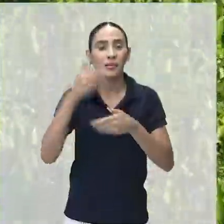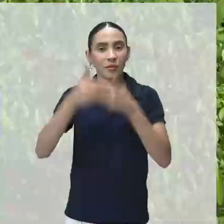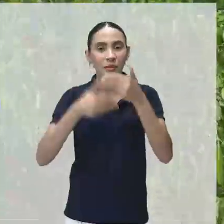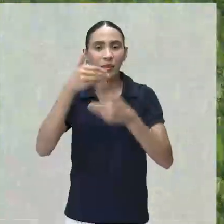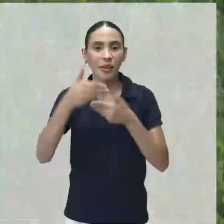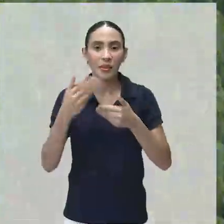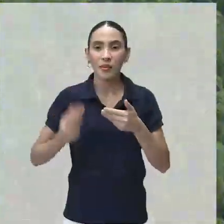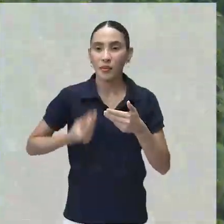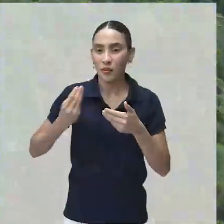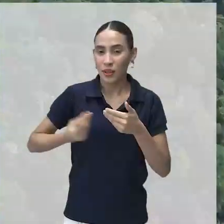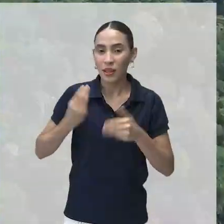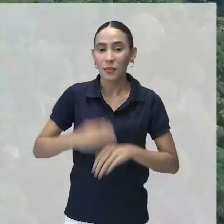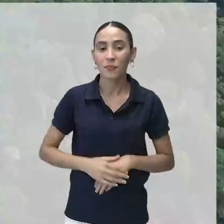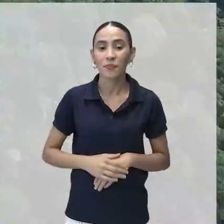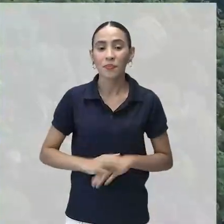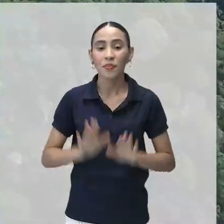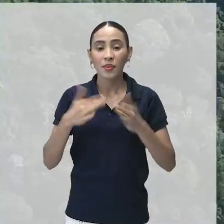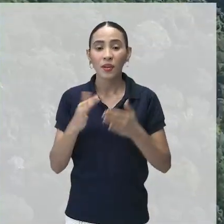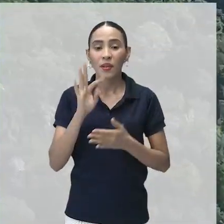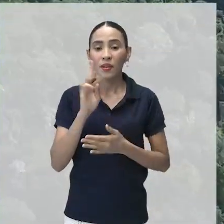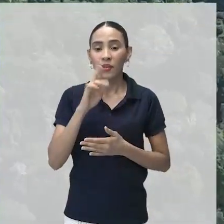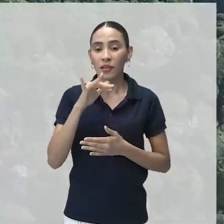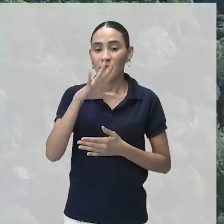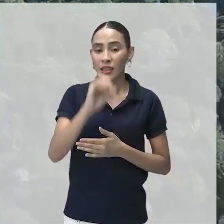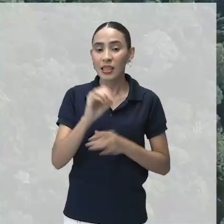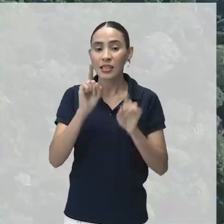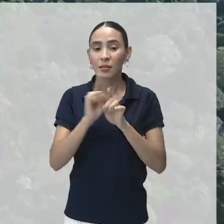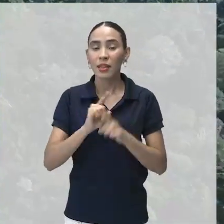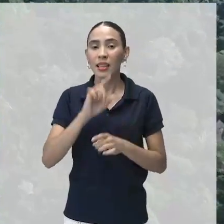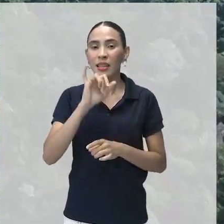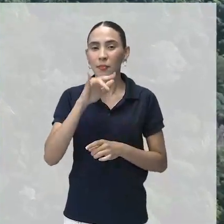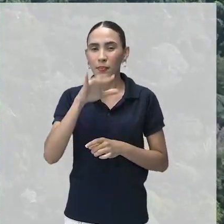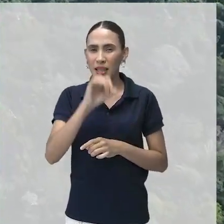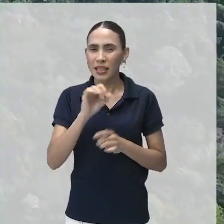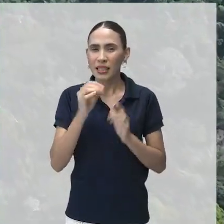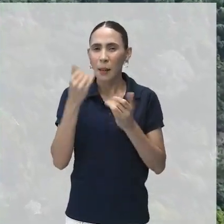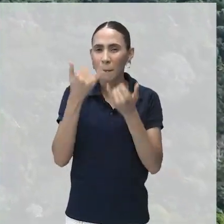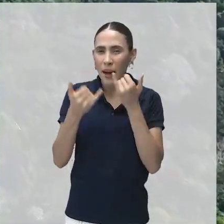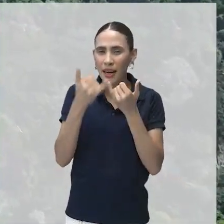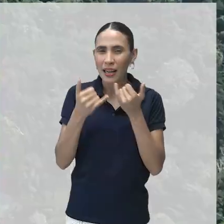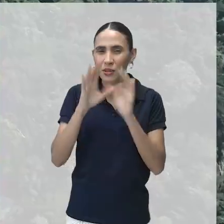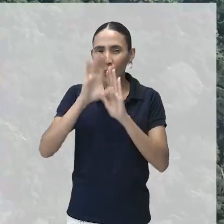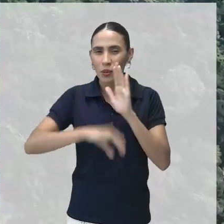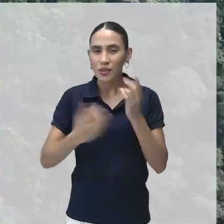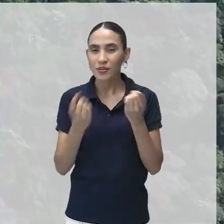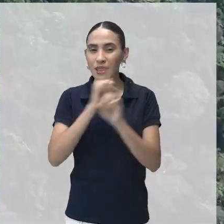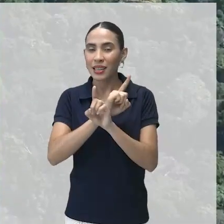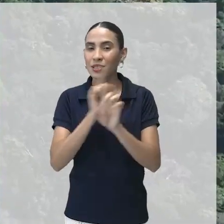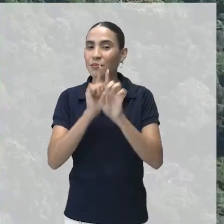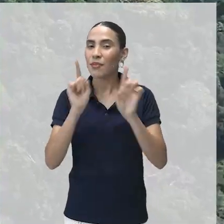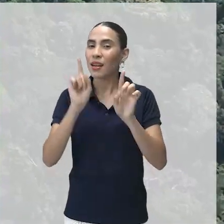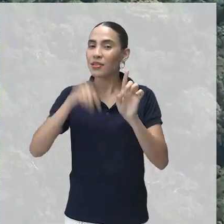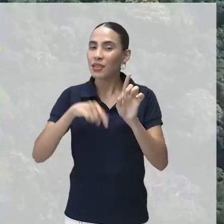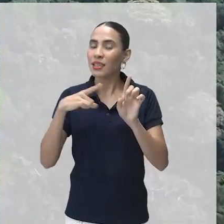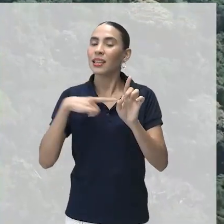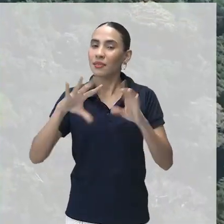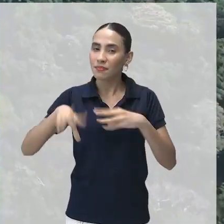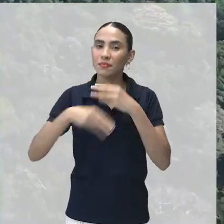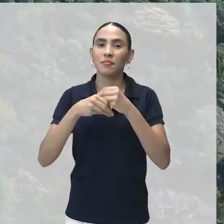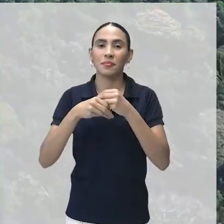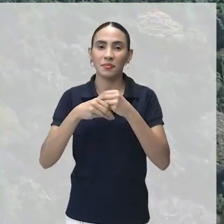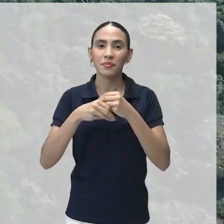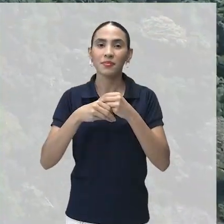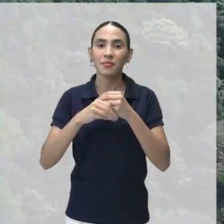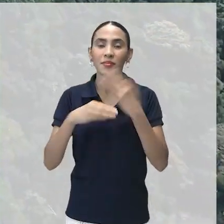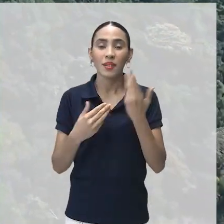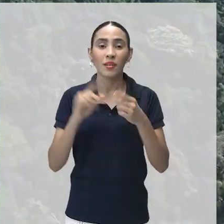cotidiana. Enquanto transcendência e imanência parecem opostas, elas são, na verdade, complementares.